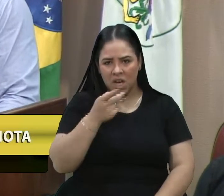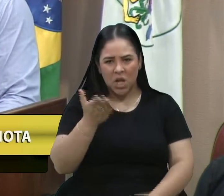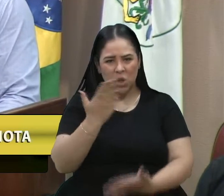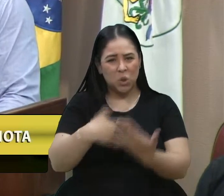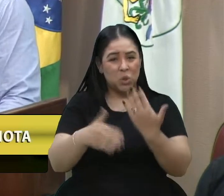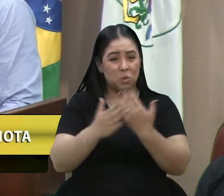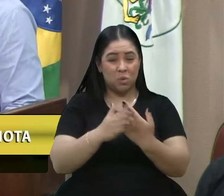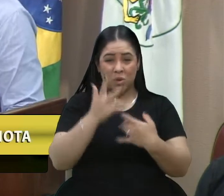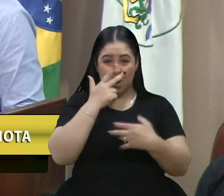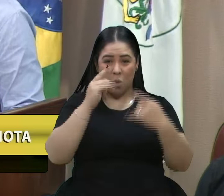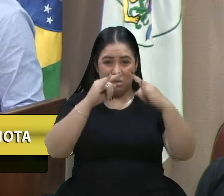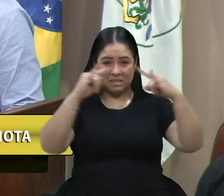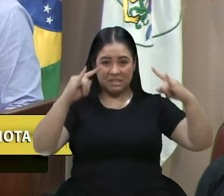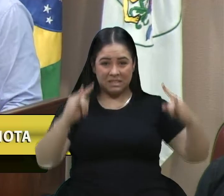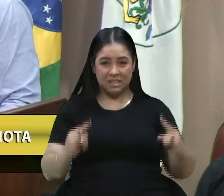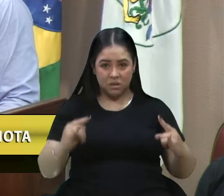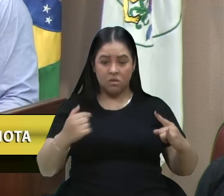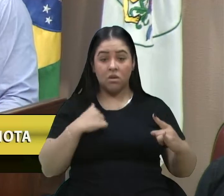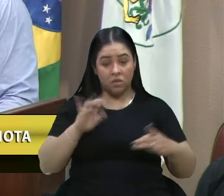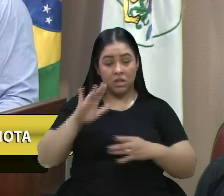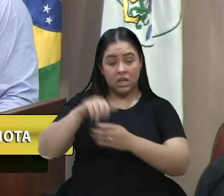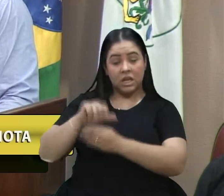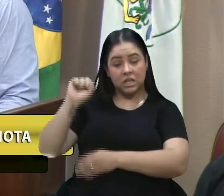circo, eu votaria a favor do canil.